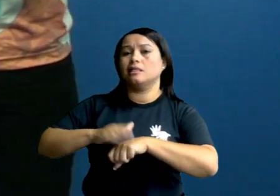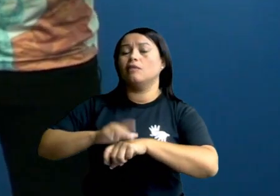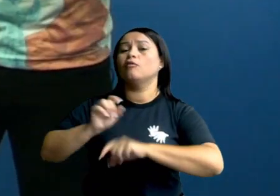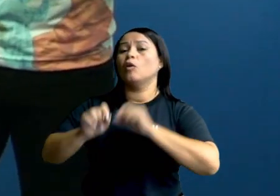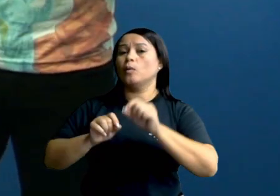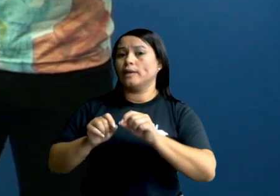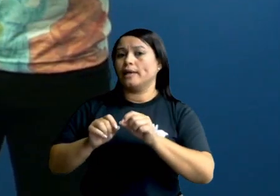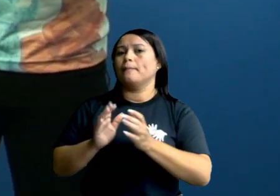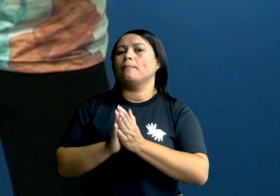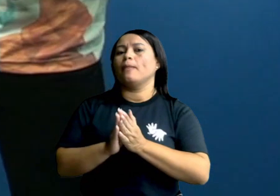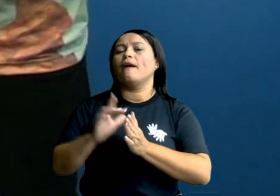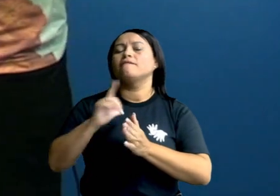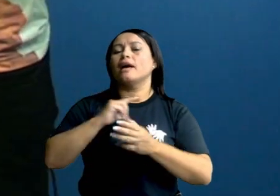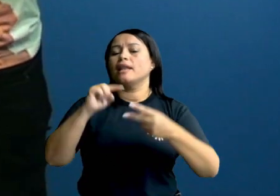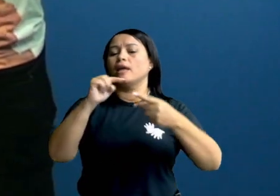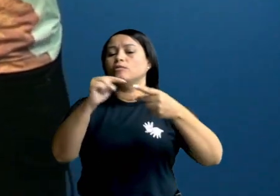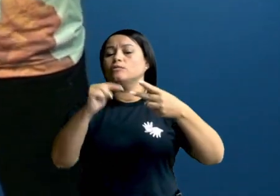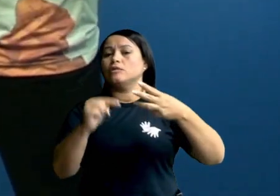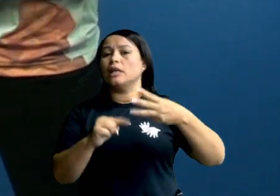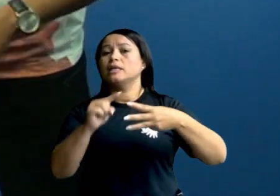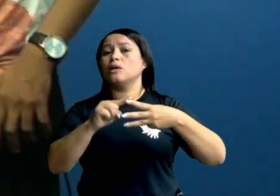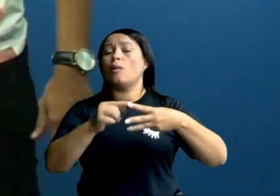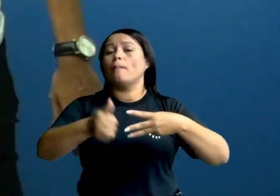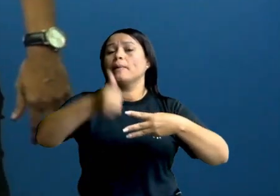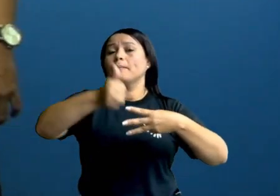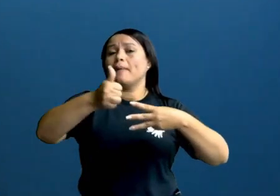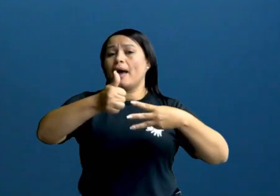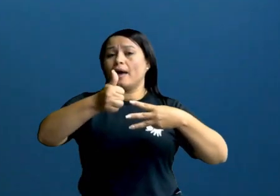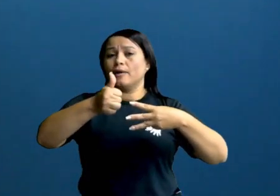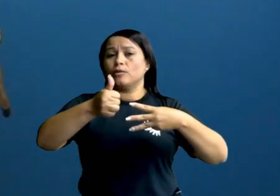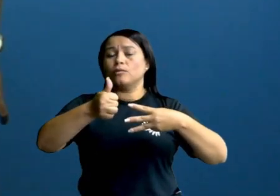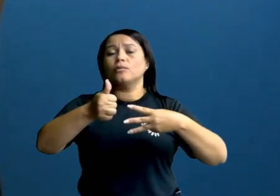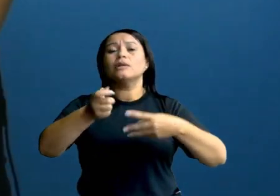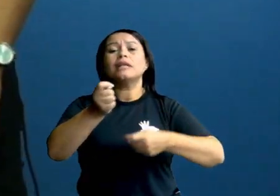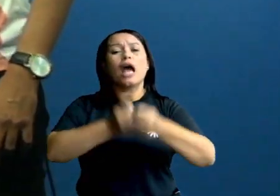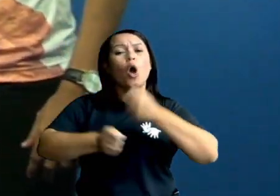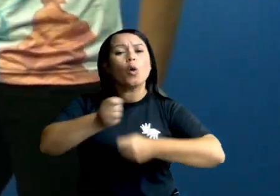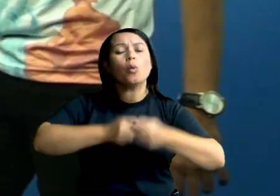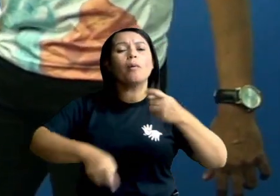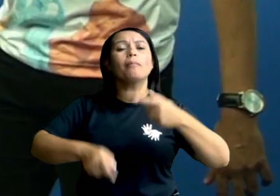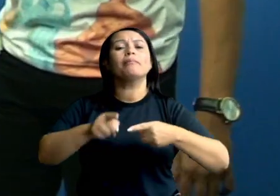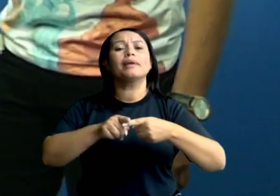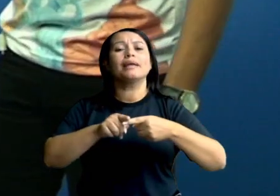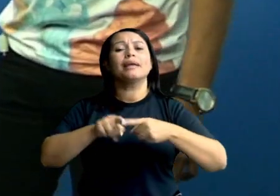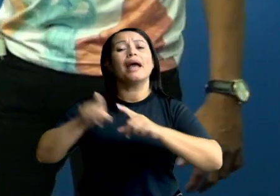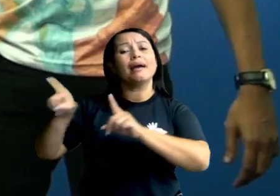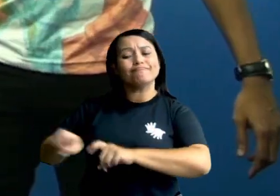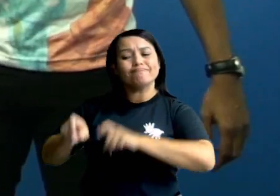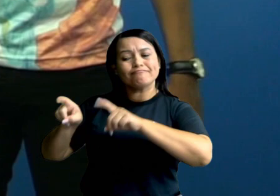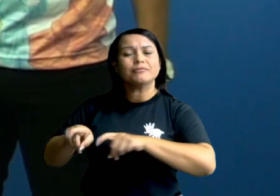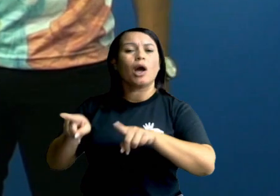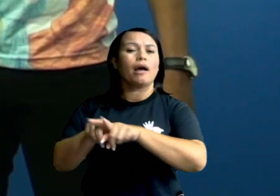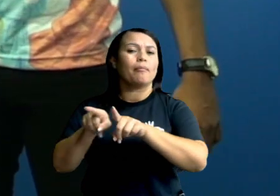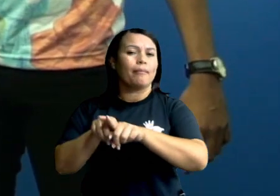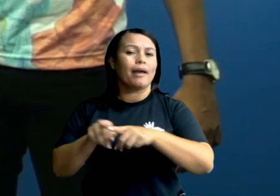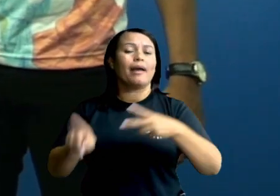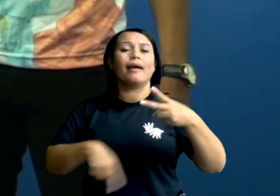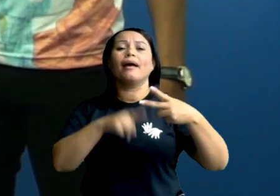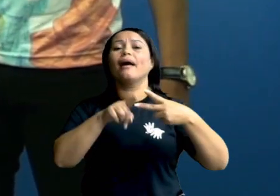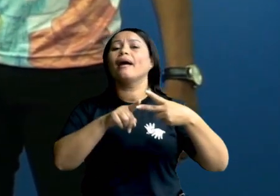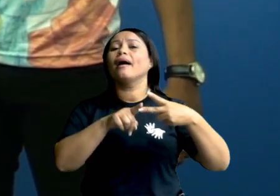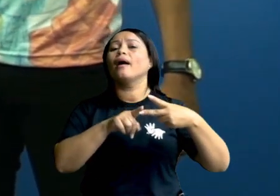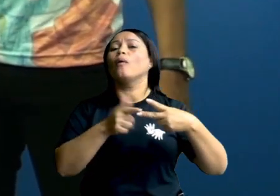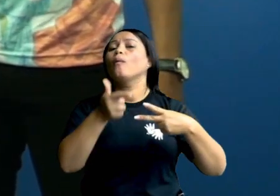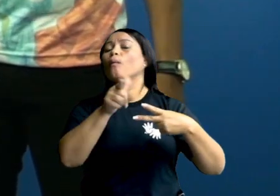atuar nos 3 setores da economia. No setor primário, que seria atividades ligadas à agricultura, pecuária e extrativismo. A PEA